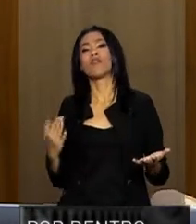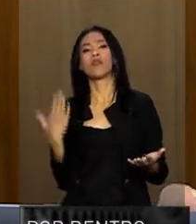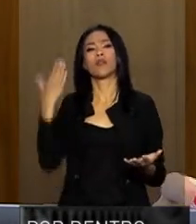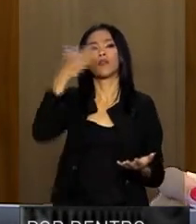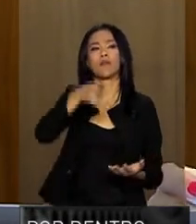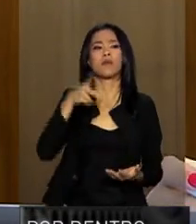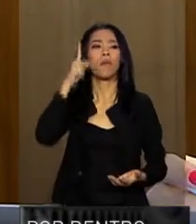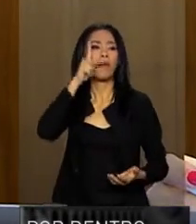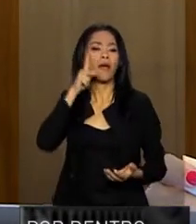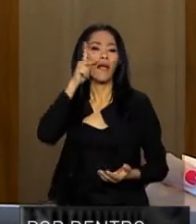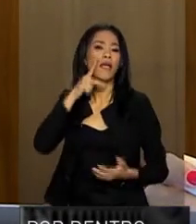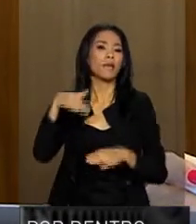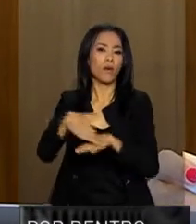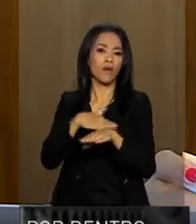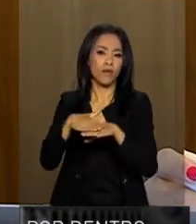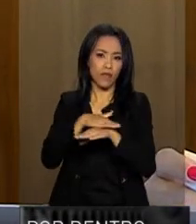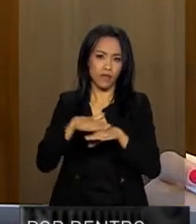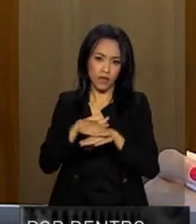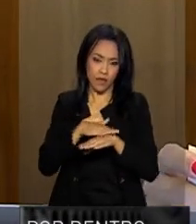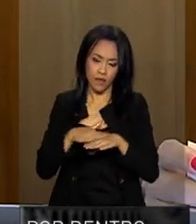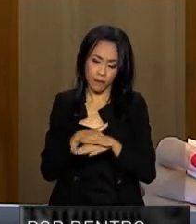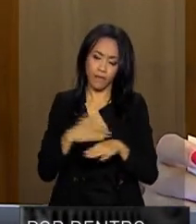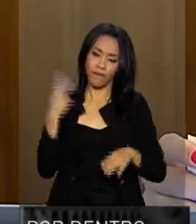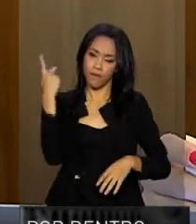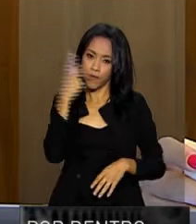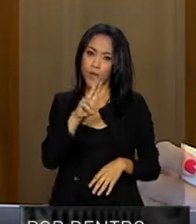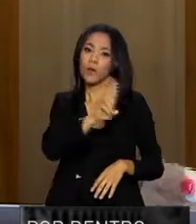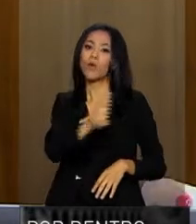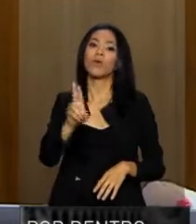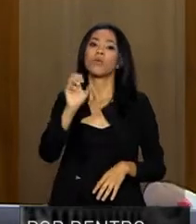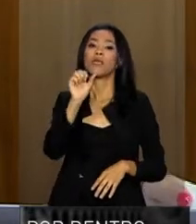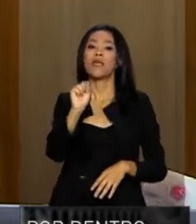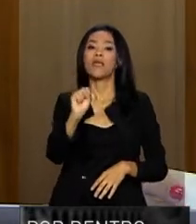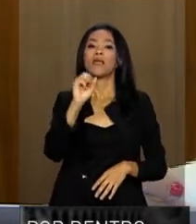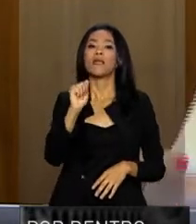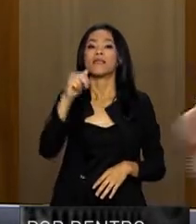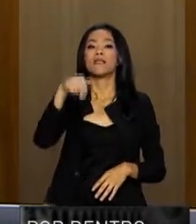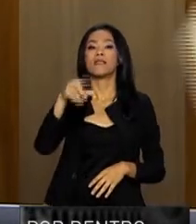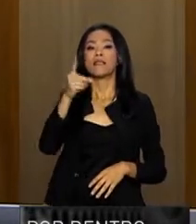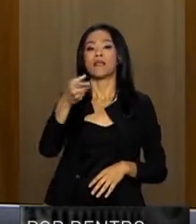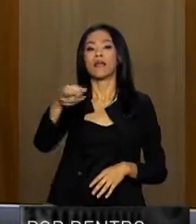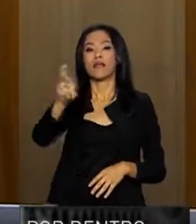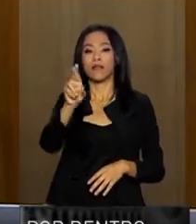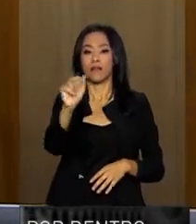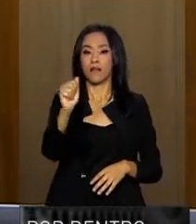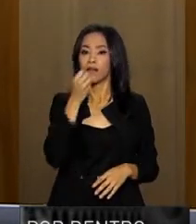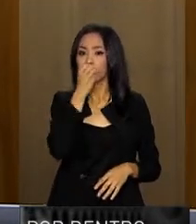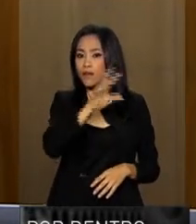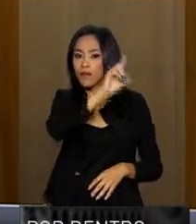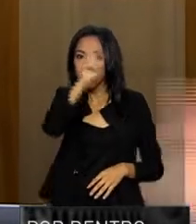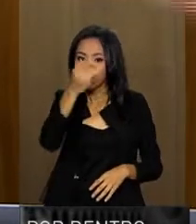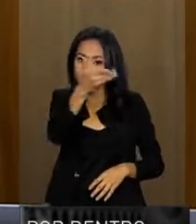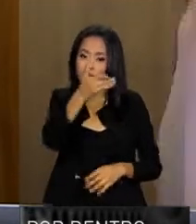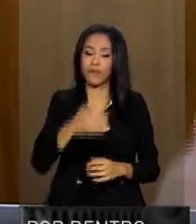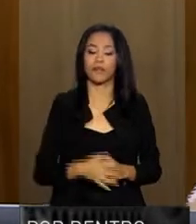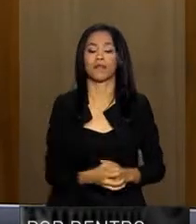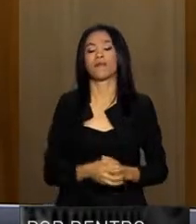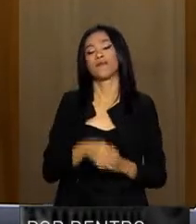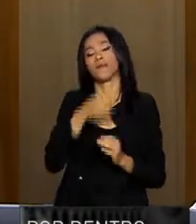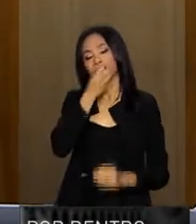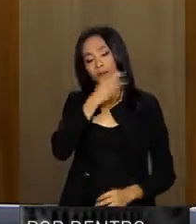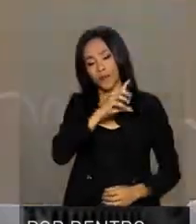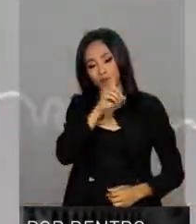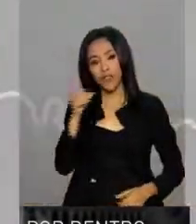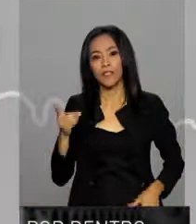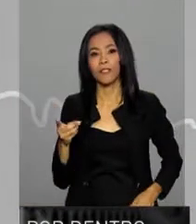vamos conversar com a sandra macedo da rádio correio 98 fm olá sandra bom dia pra você o zebu